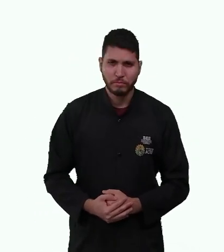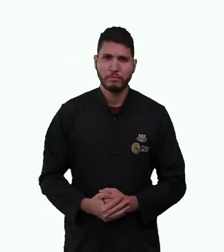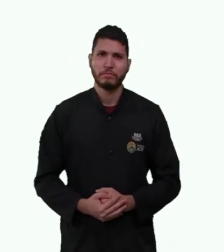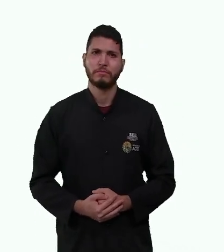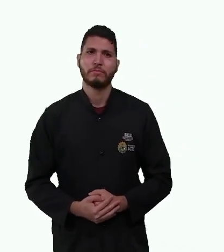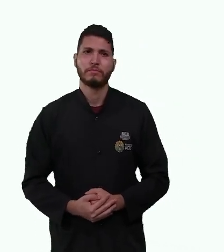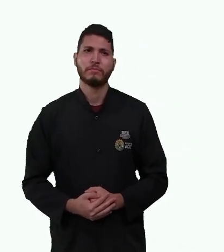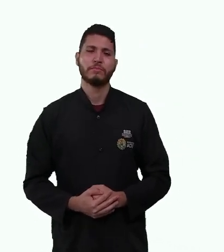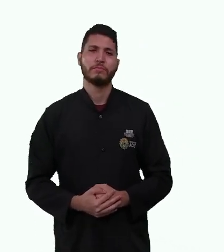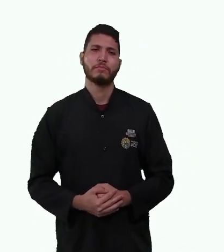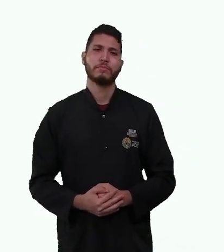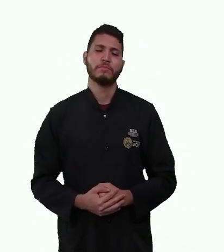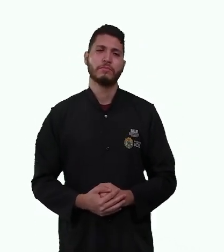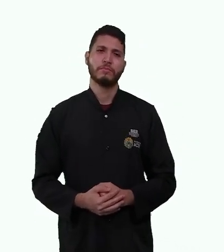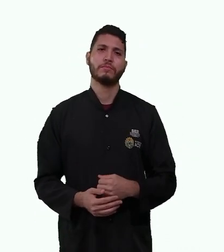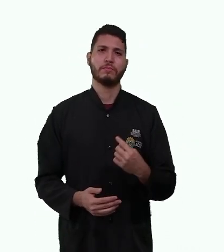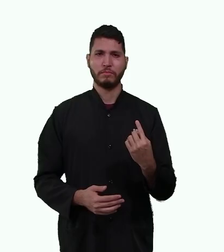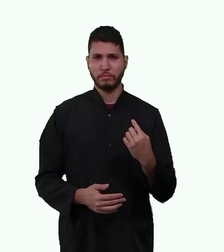Nosotros.